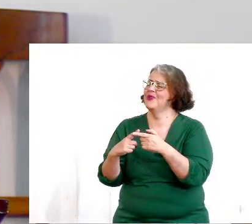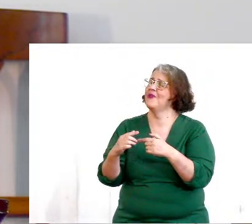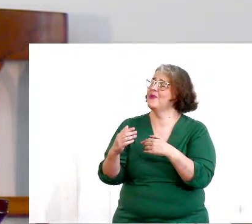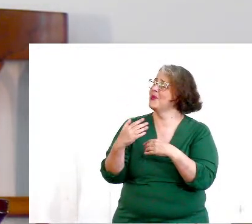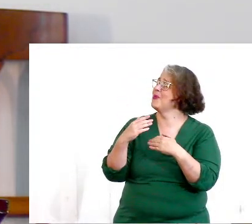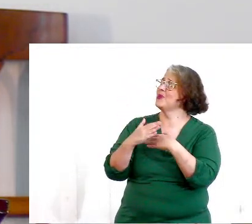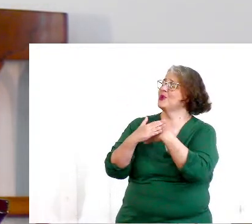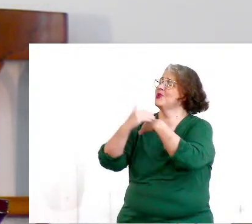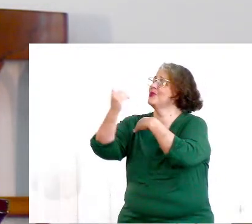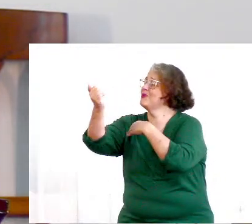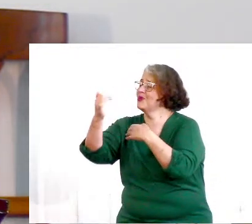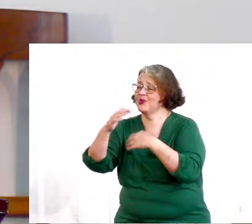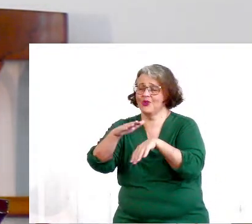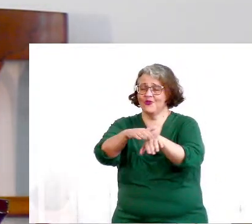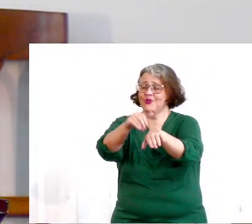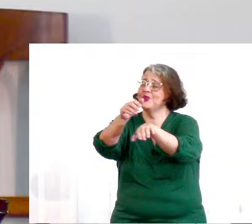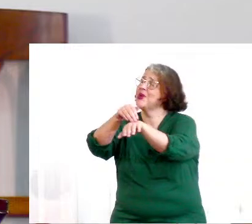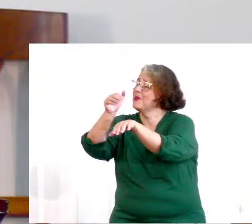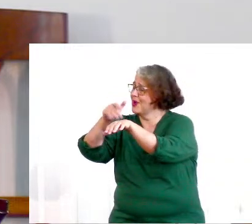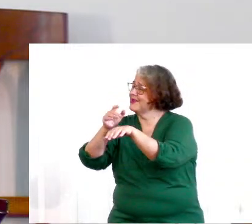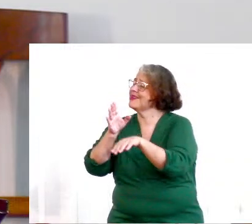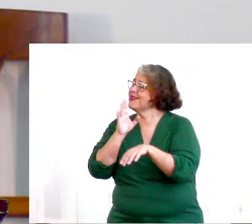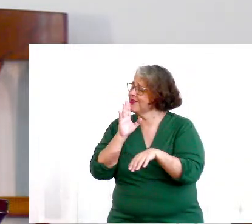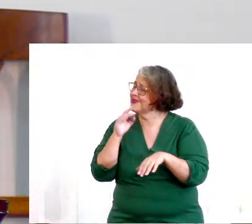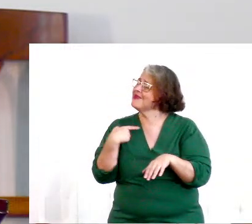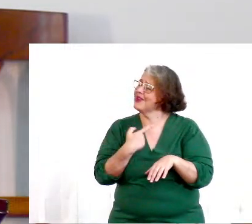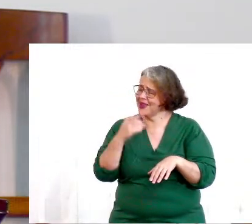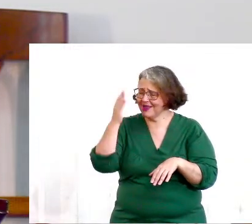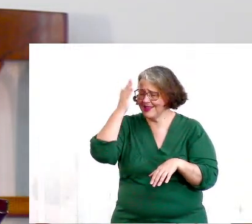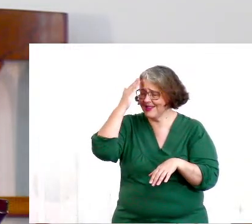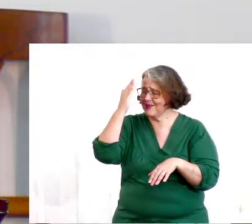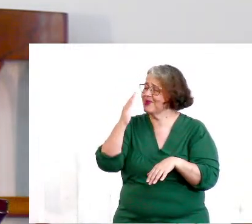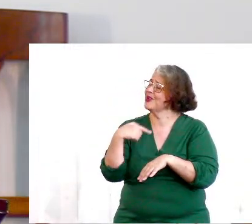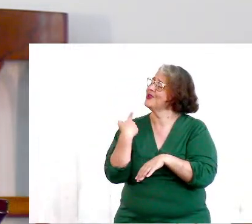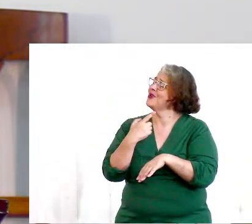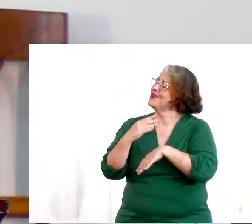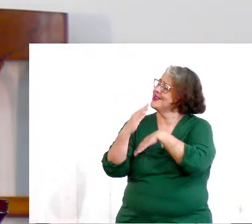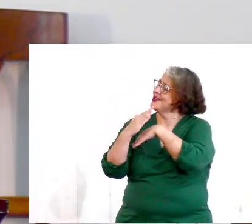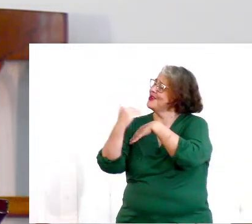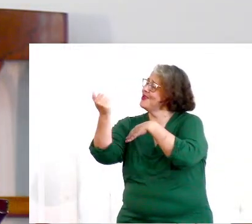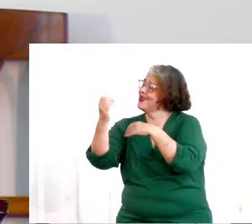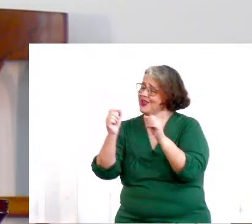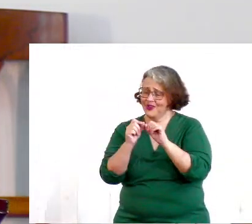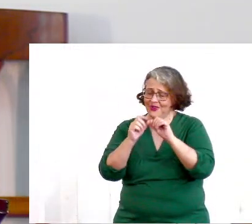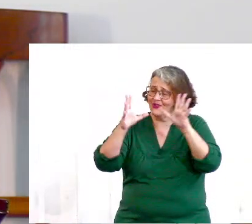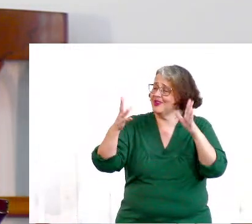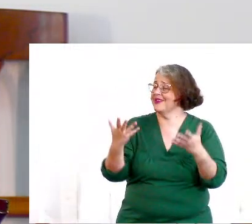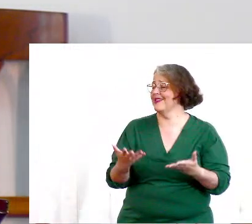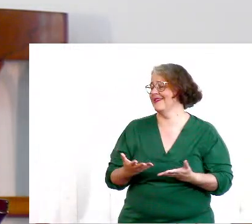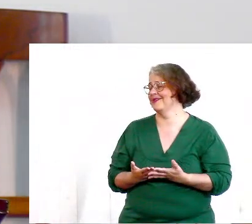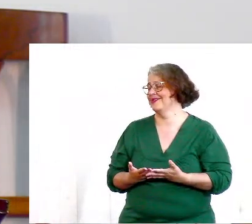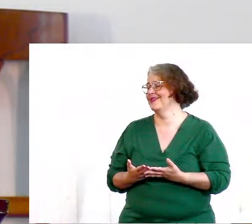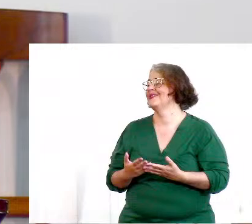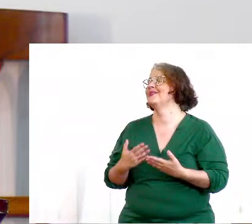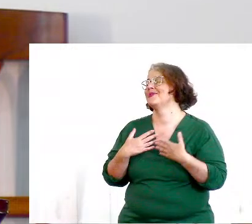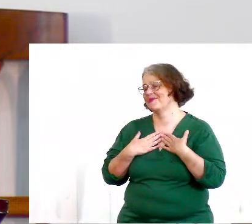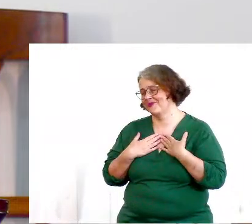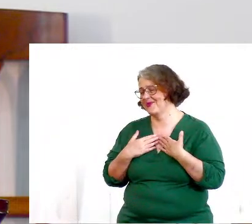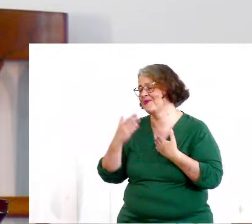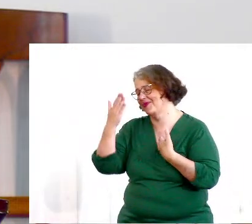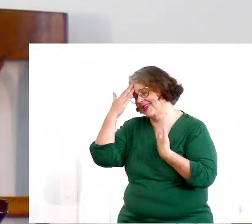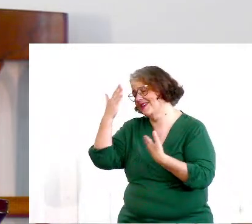chamado e sabe que foi criado para isso. Senhor, que coisa maravilhosa a gente saber que há uma razão para a